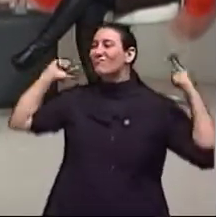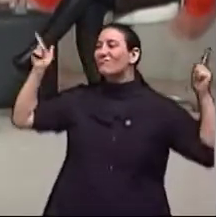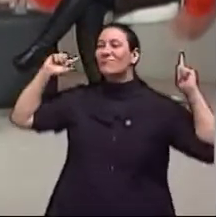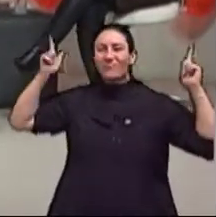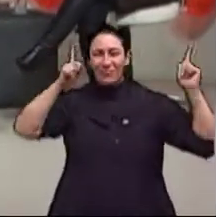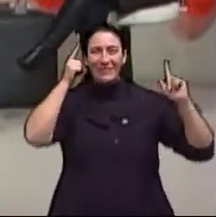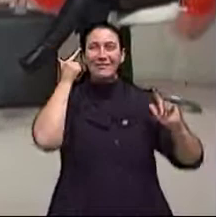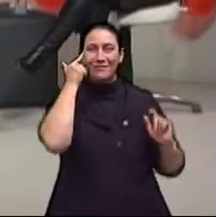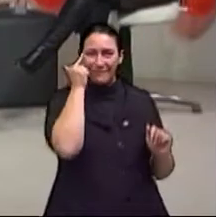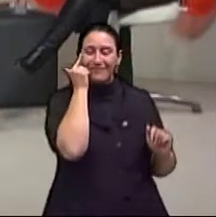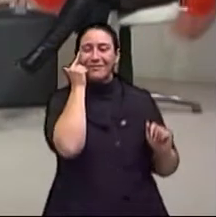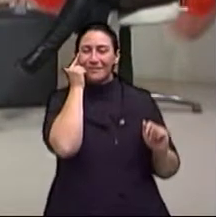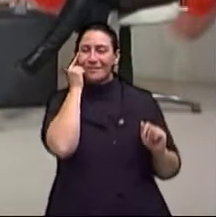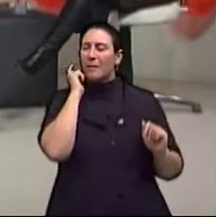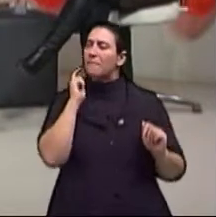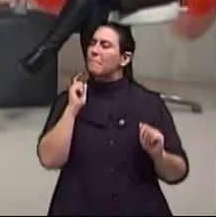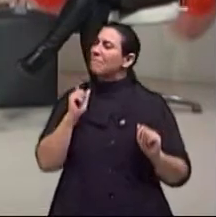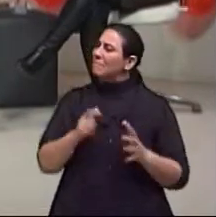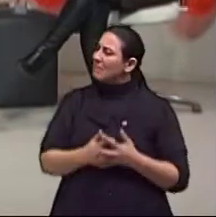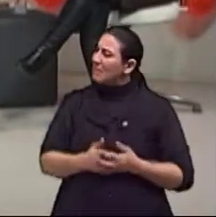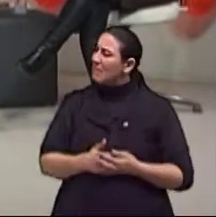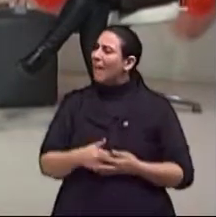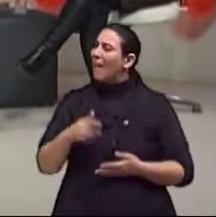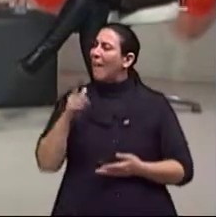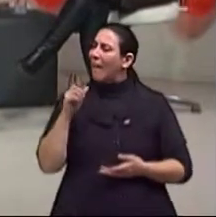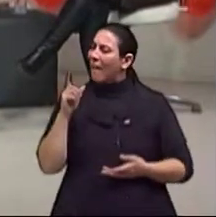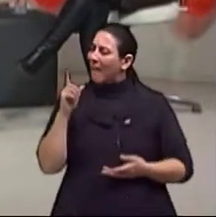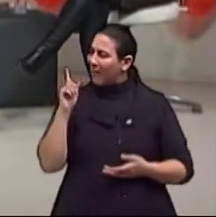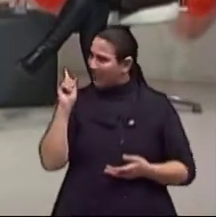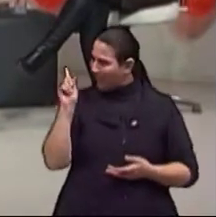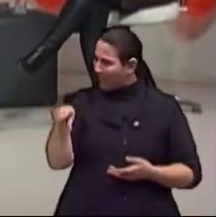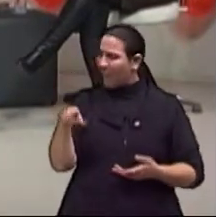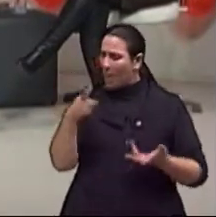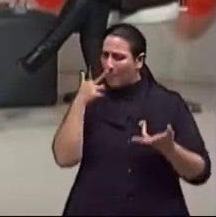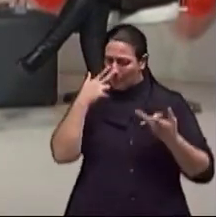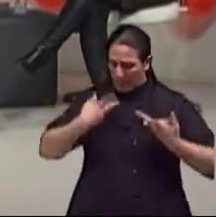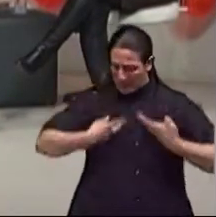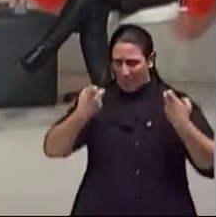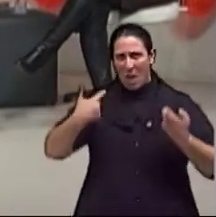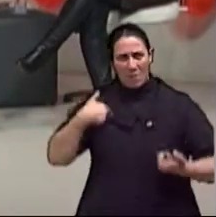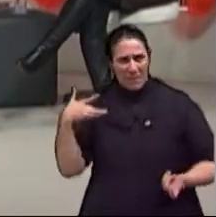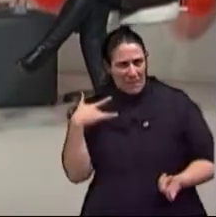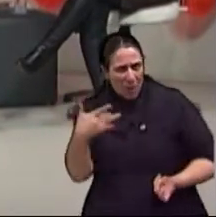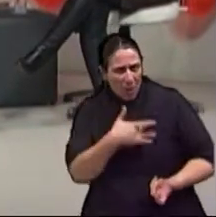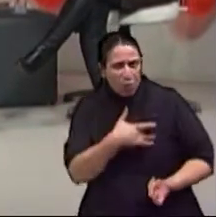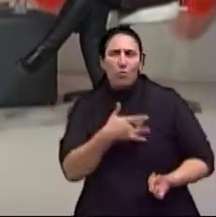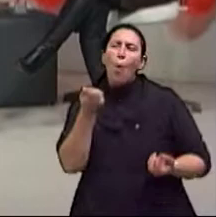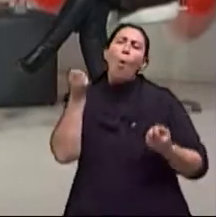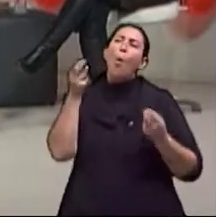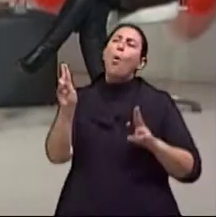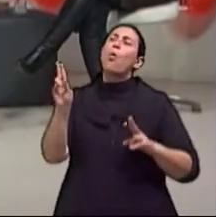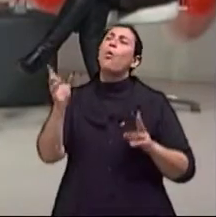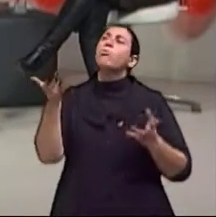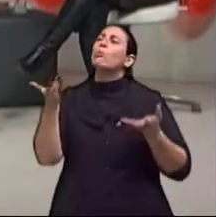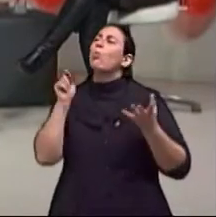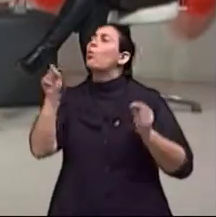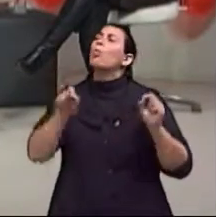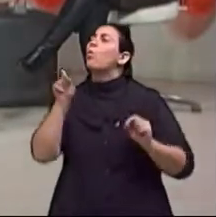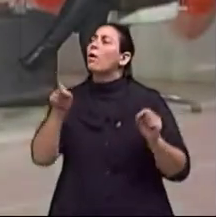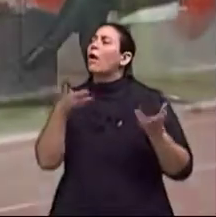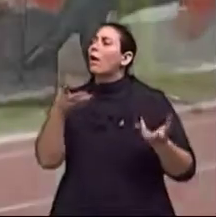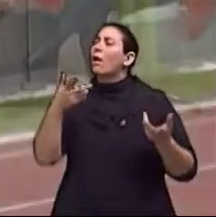ver não sei se detectar o isso tem a ver com esse estar sadio estar bem ou não tem a ver